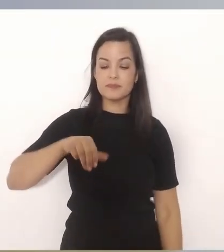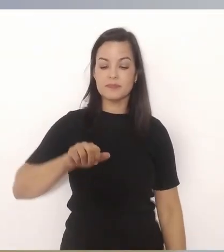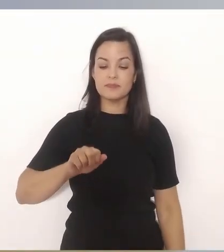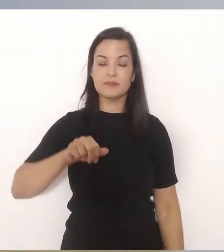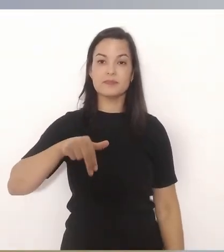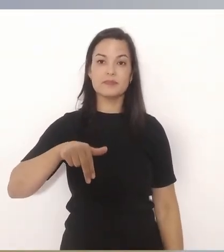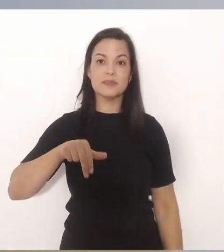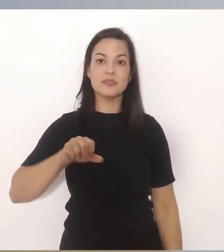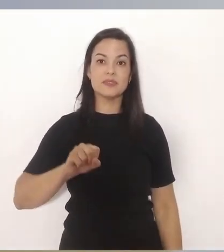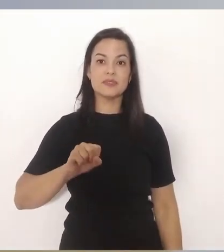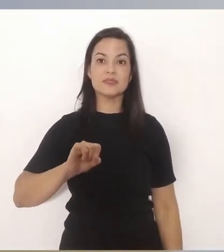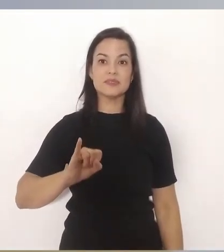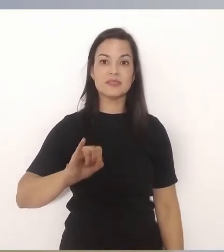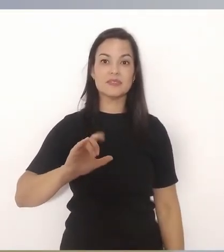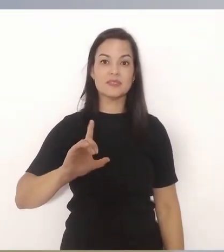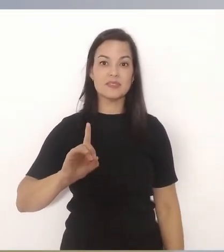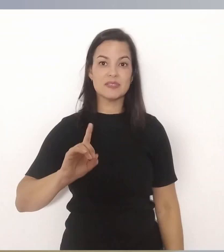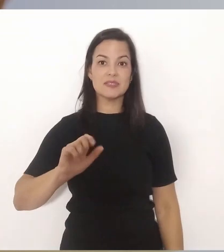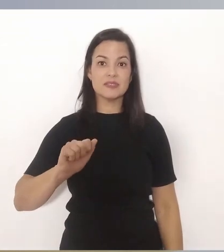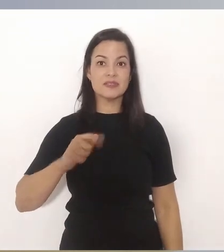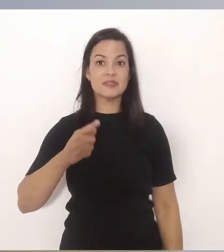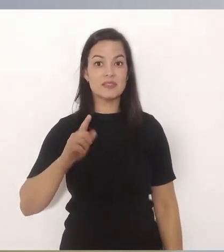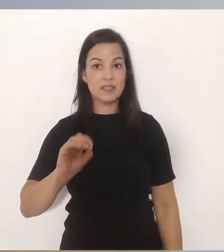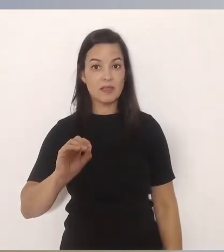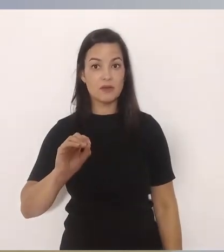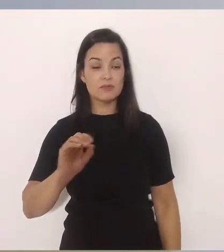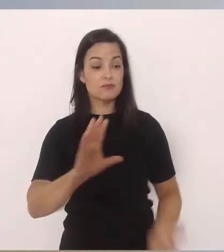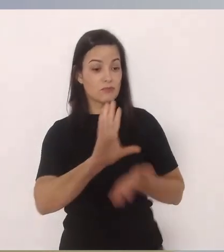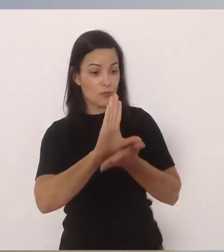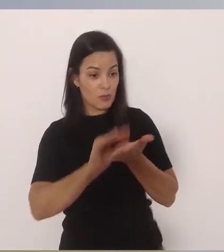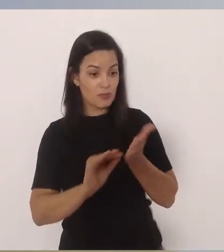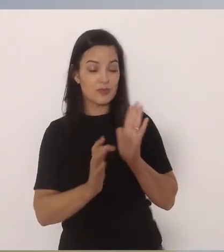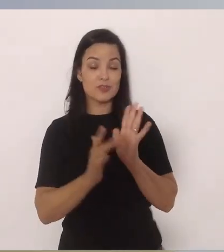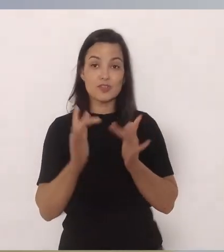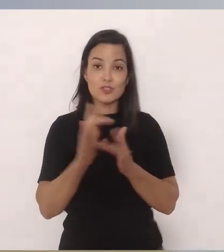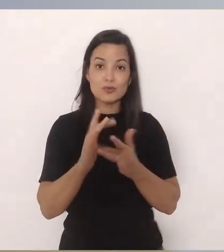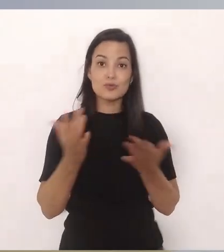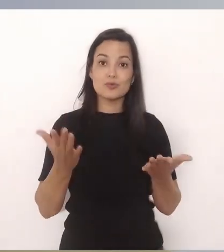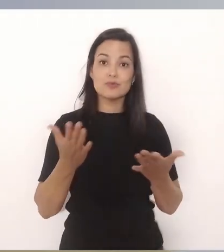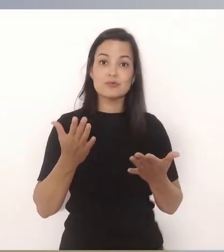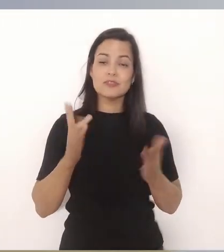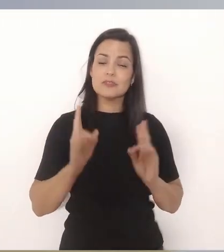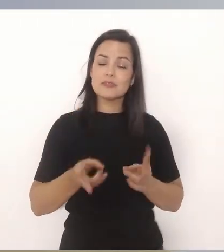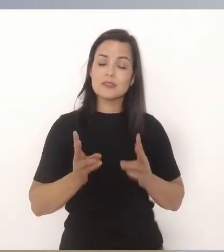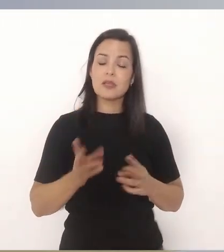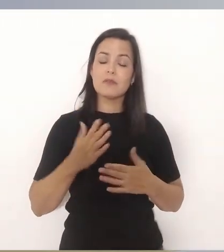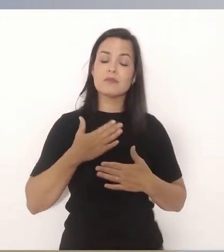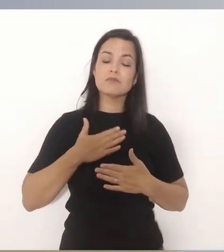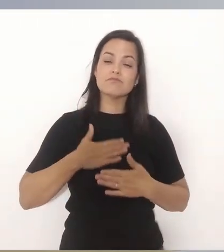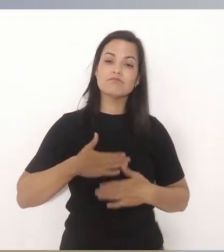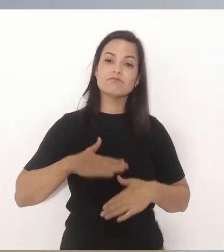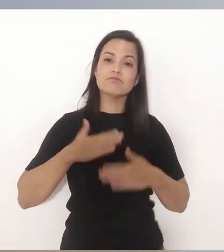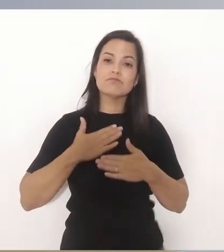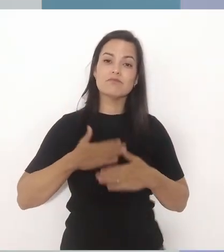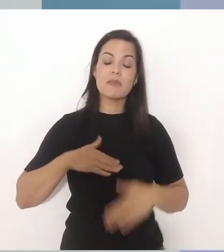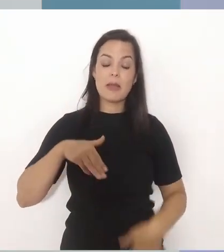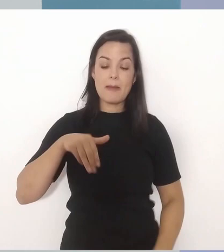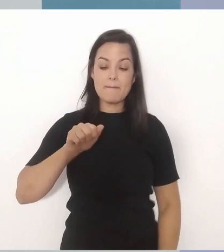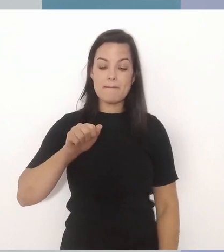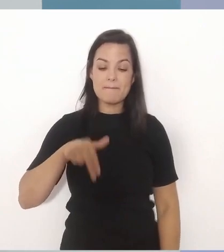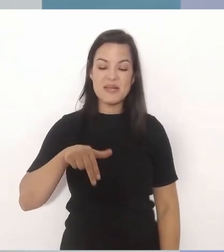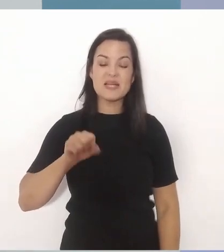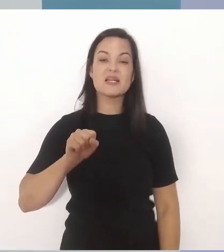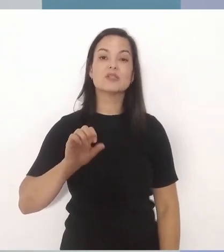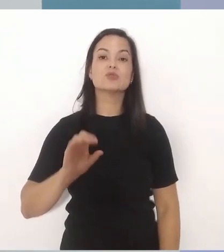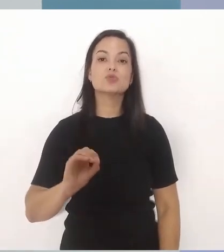Salvador, não é? Que era manso e humilde de coração, e nós devemos tomar sobre nós o jugo dele.